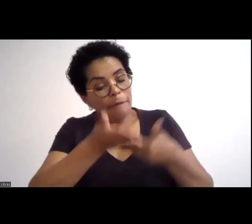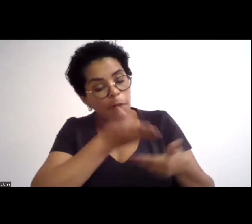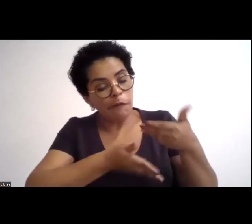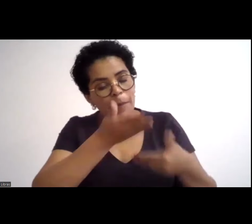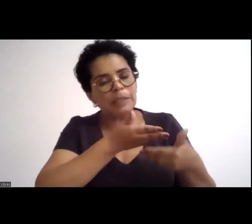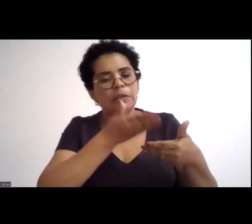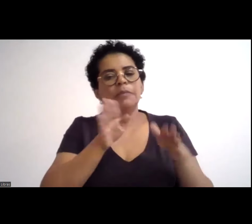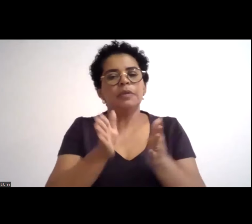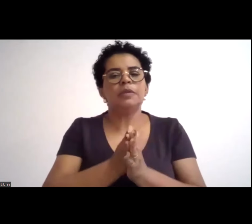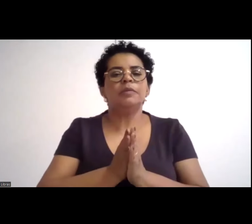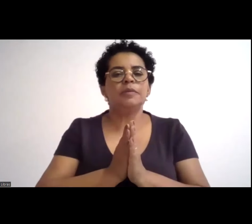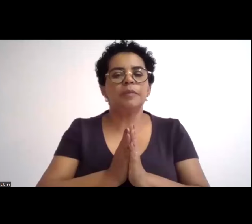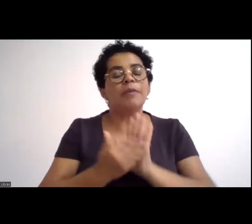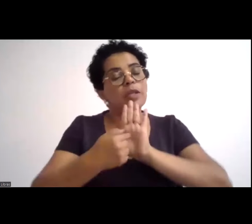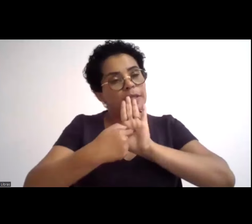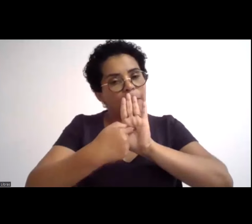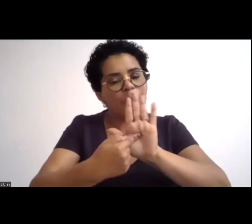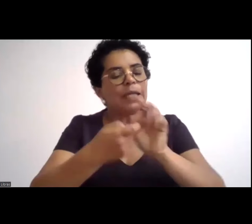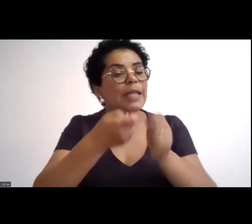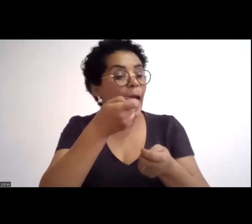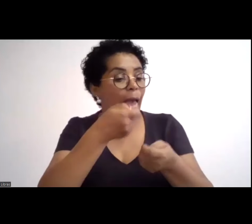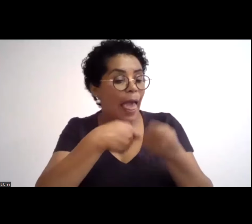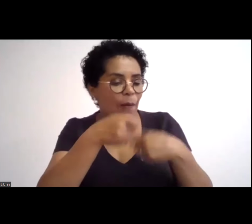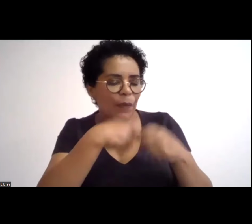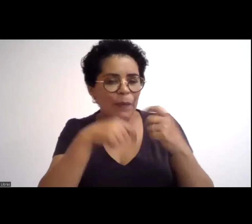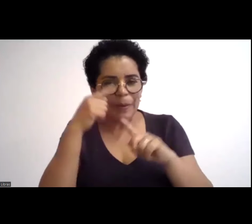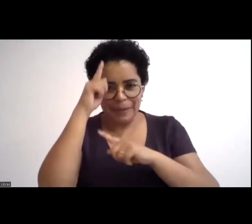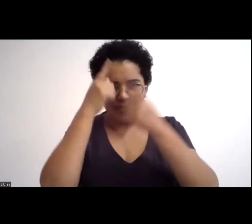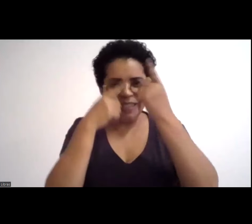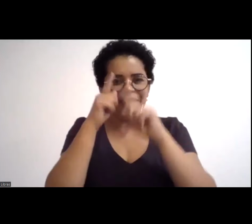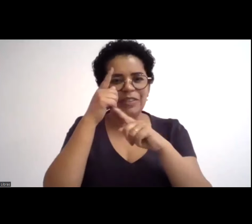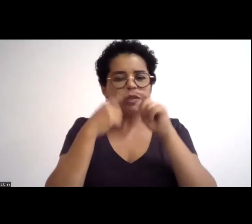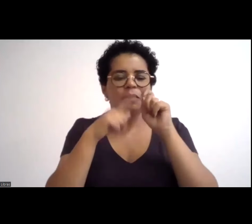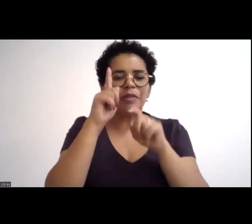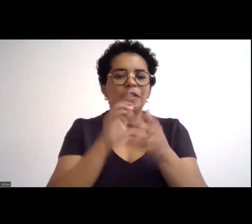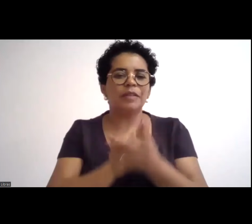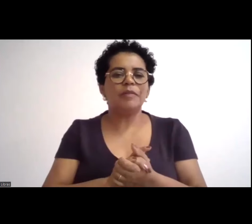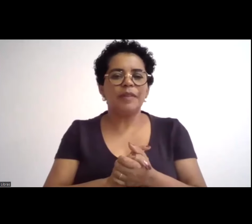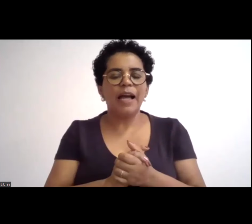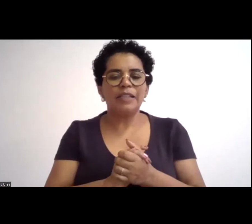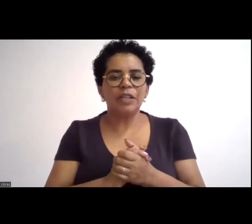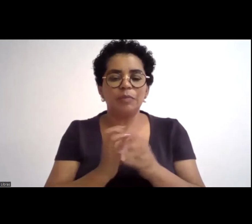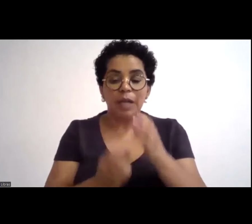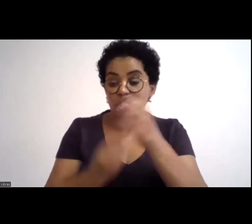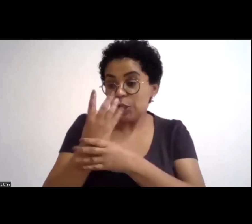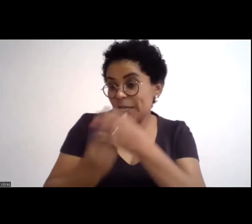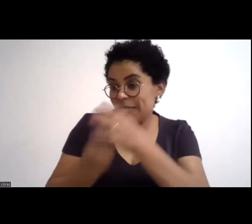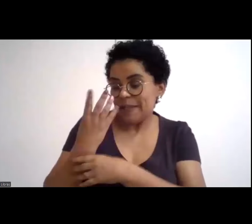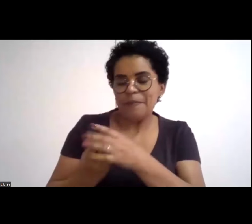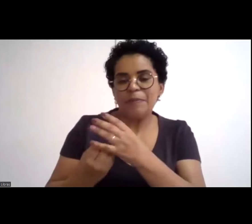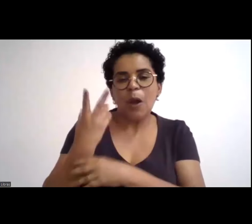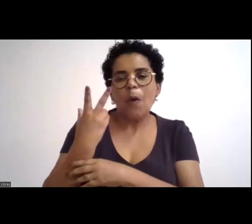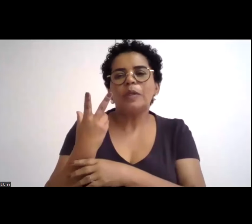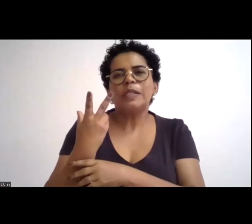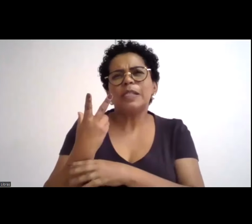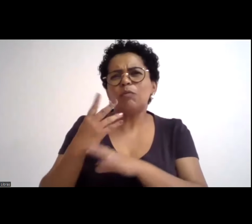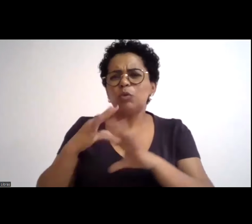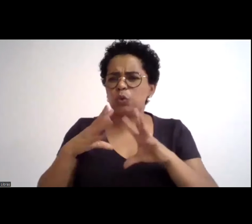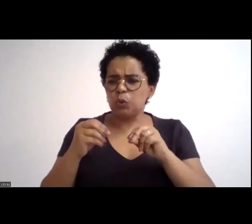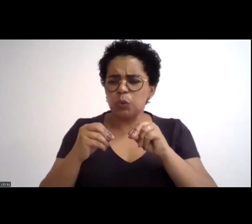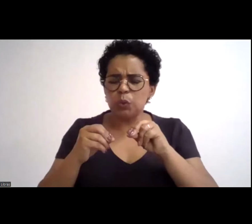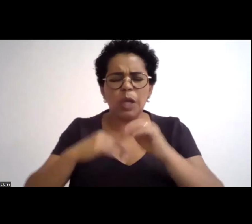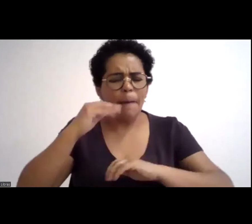está falando de uma economia criativa, não é, que vai retomar a partir das dinâmicas de criação, produção,